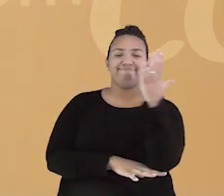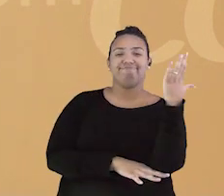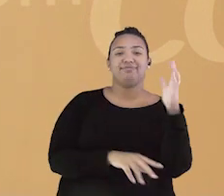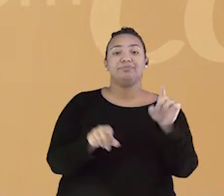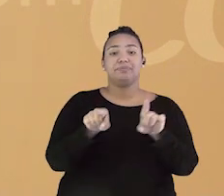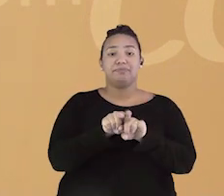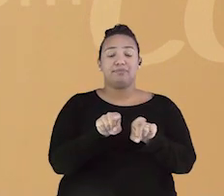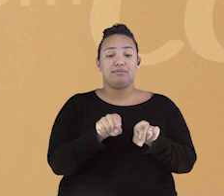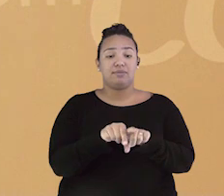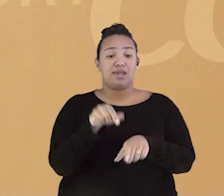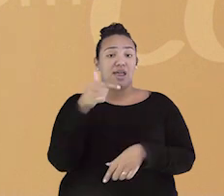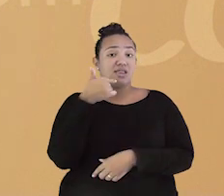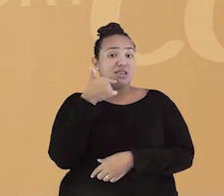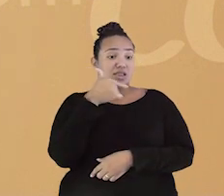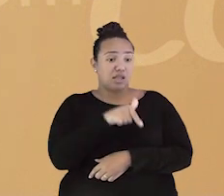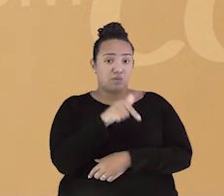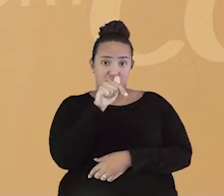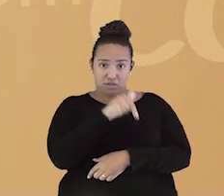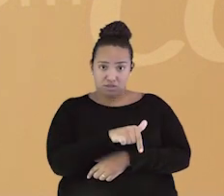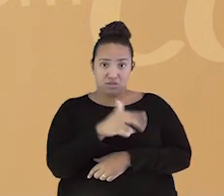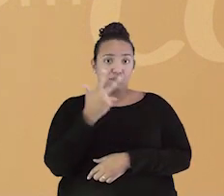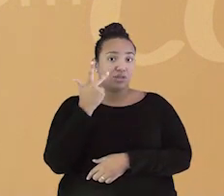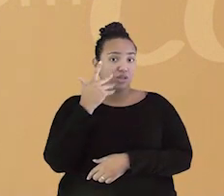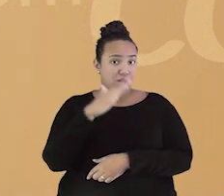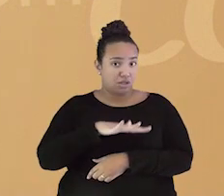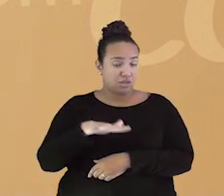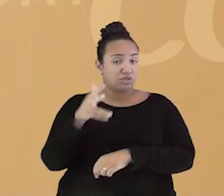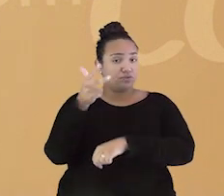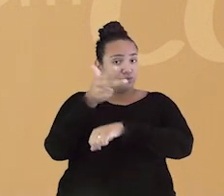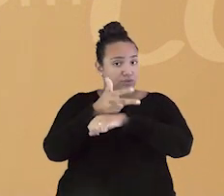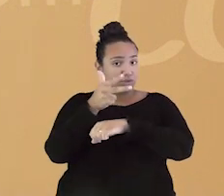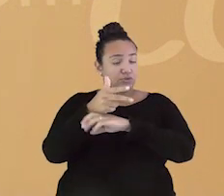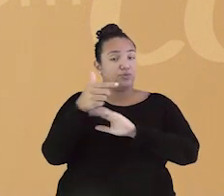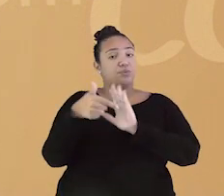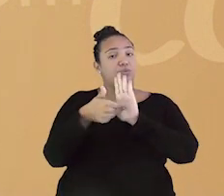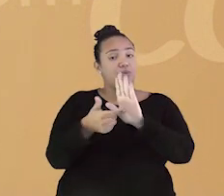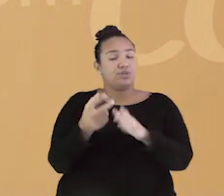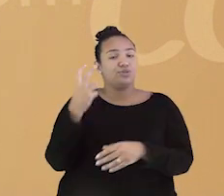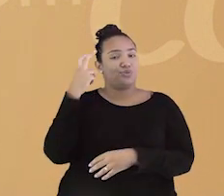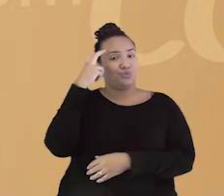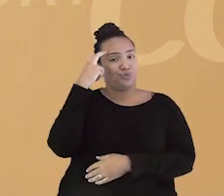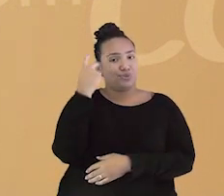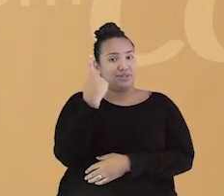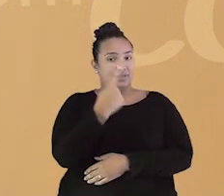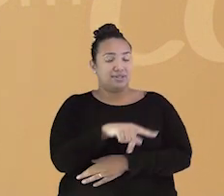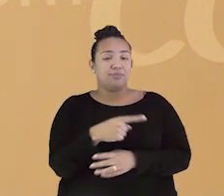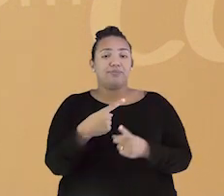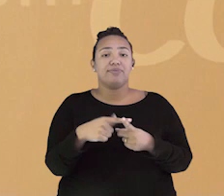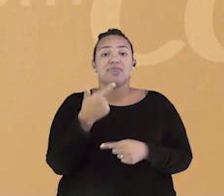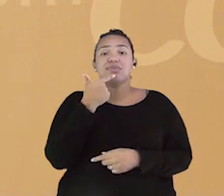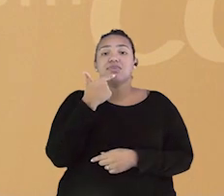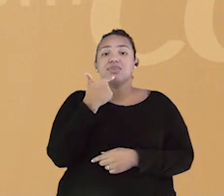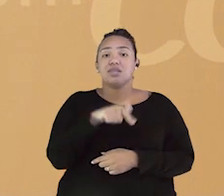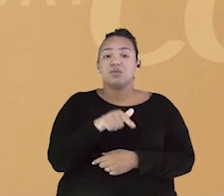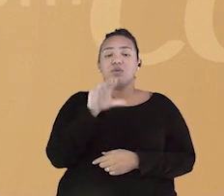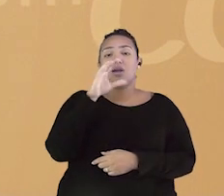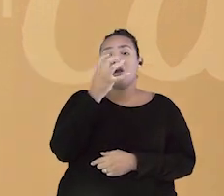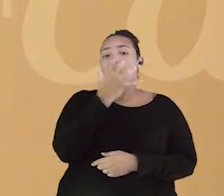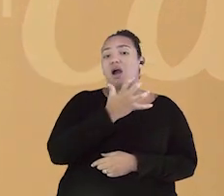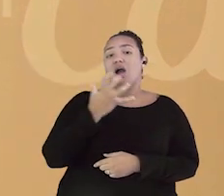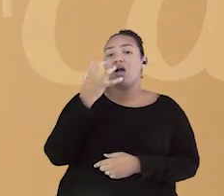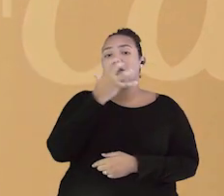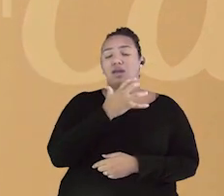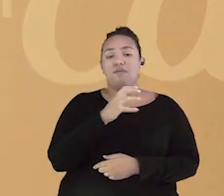em outro idioma no vídeo também mostra um pouco da cultura, pois eles falavam e cantavam em